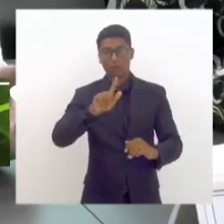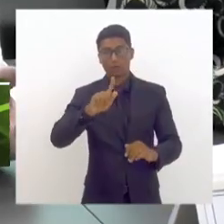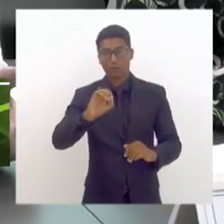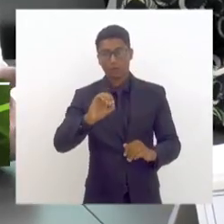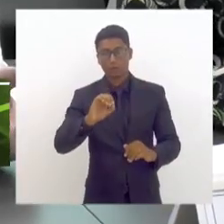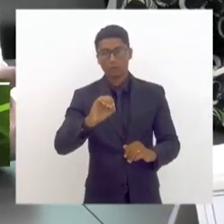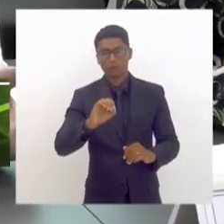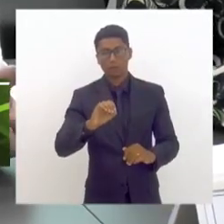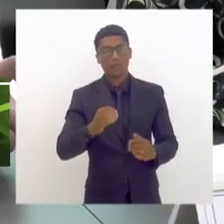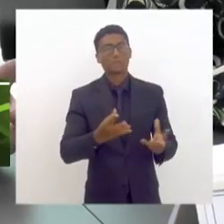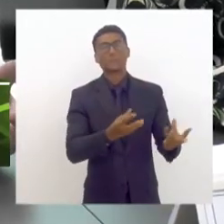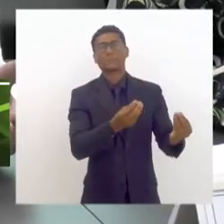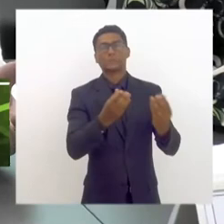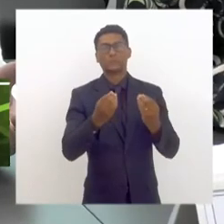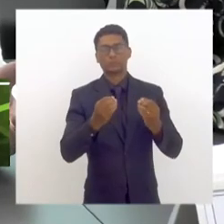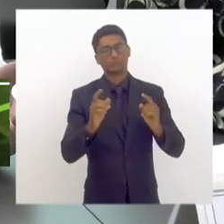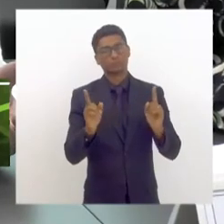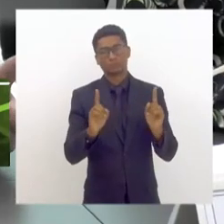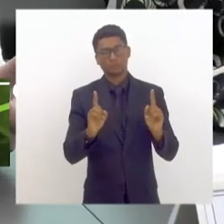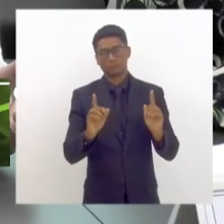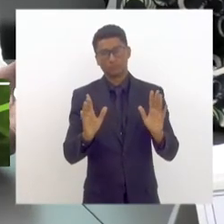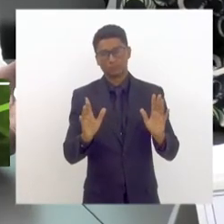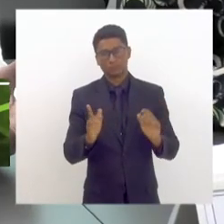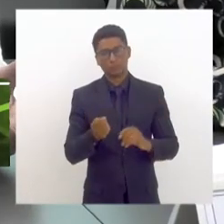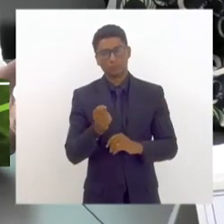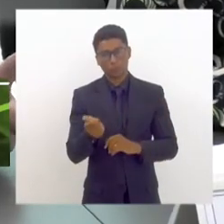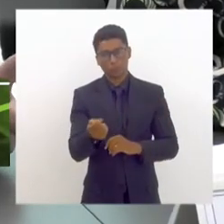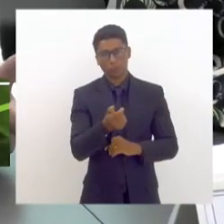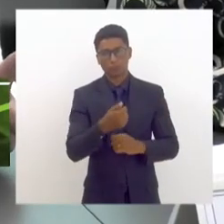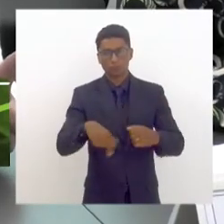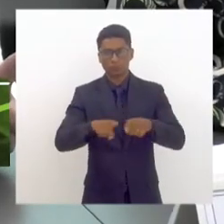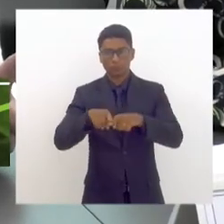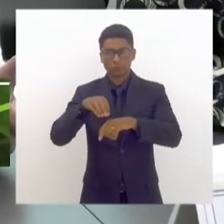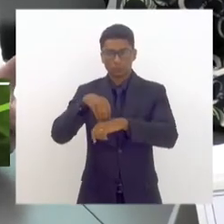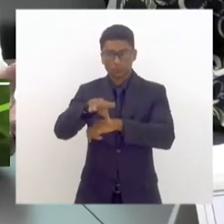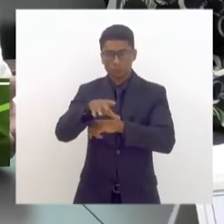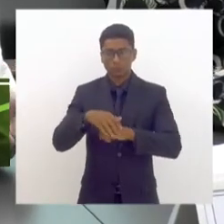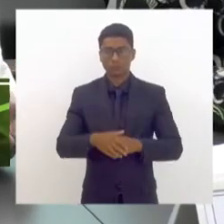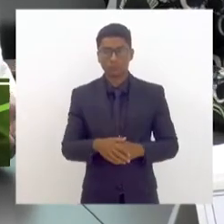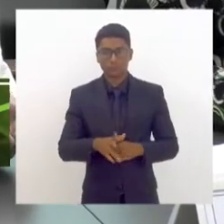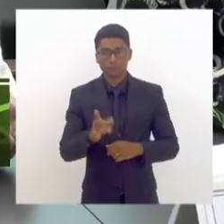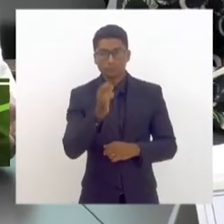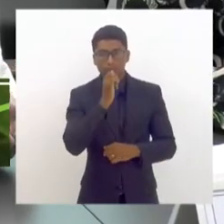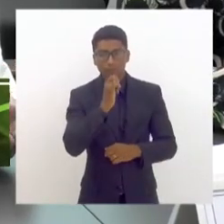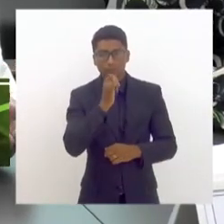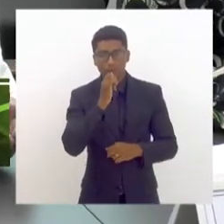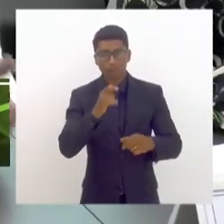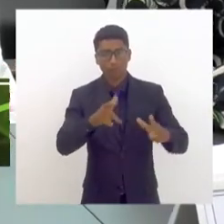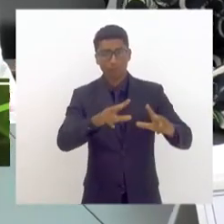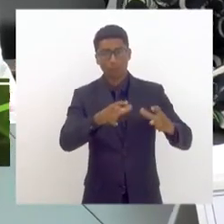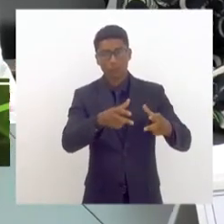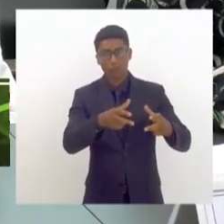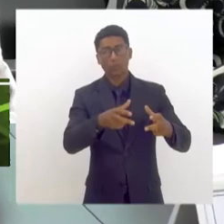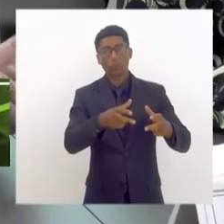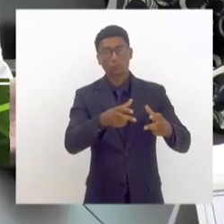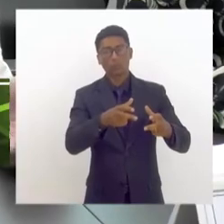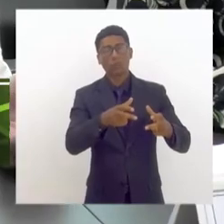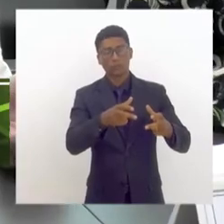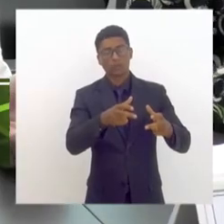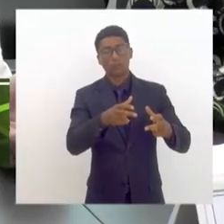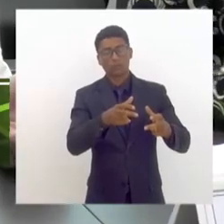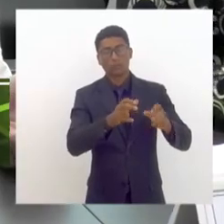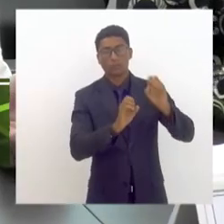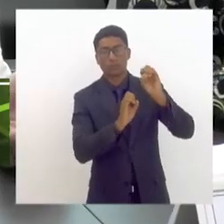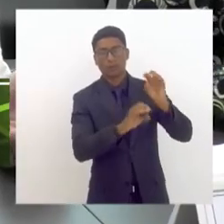cargos. Ainda nessa linha, uma sugestão. Quando se pensa no Conselho Estadual de Educação,